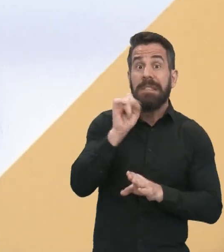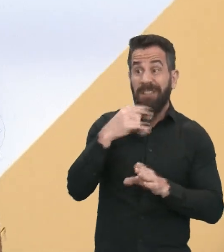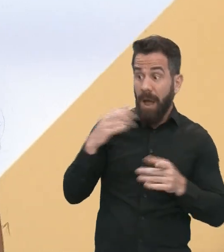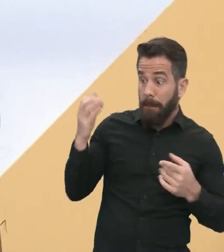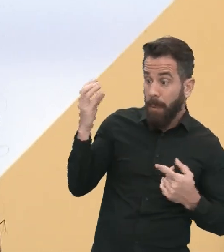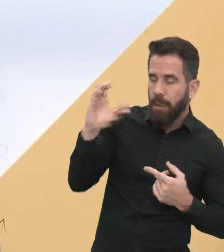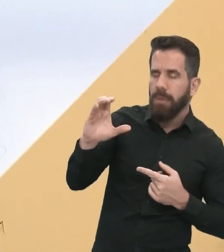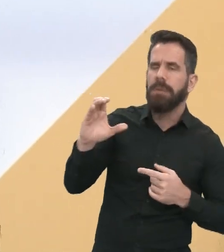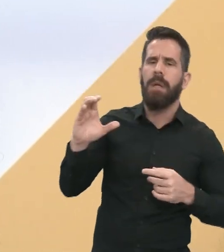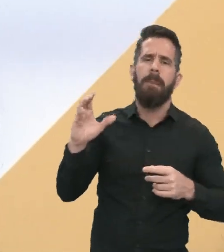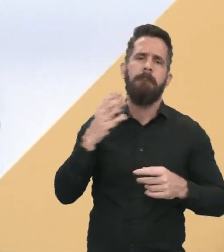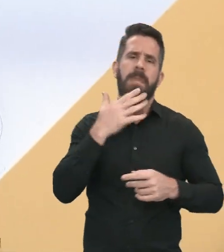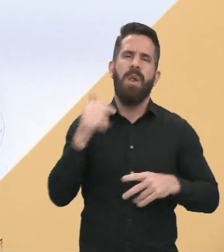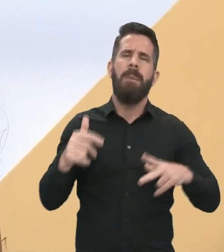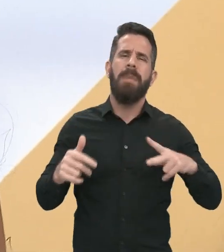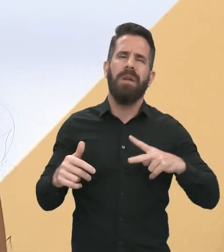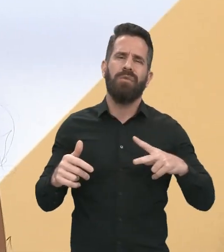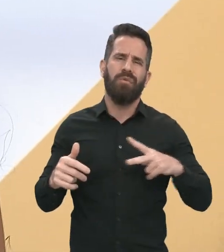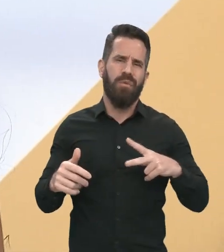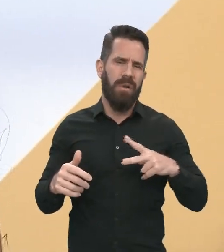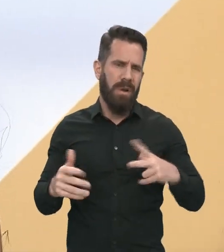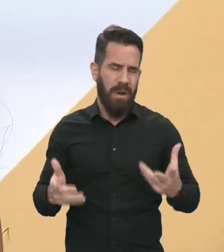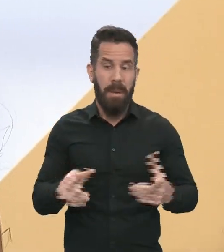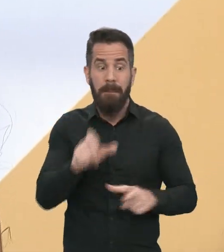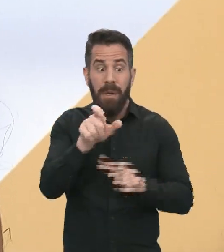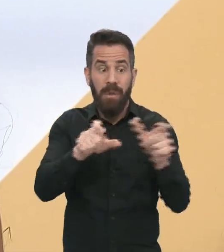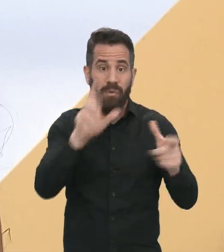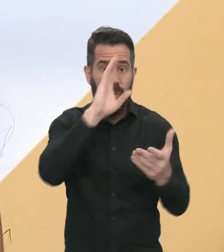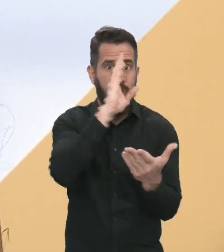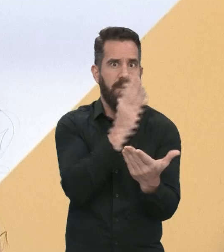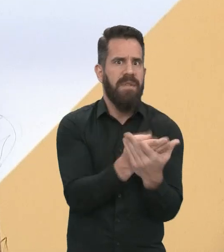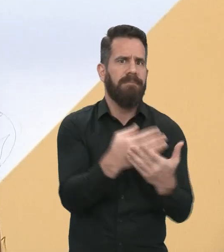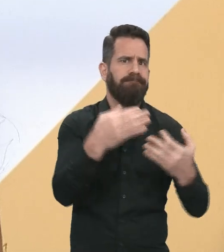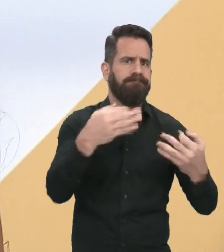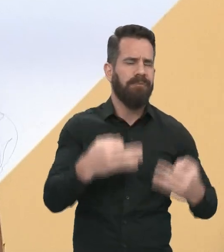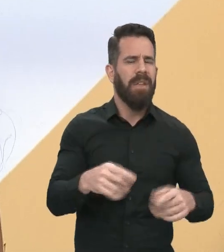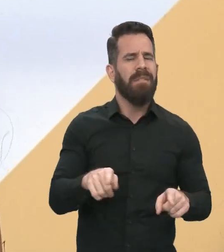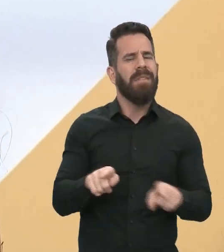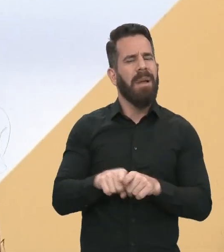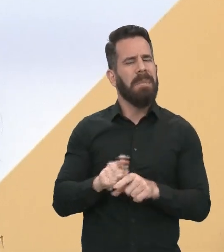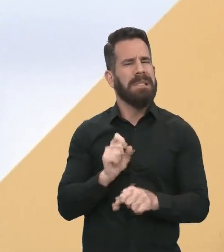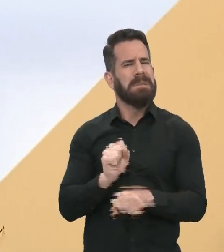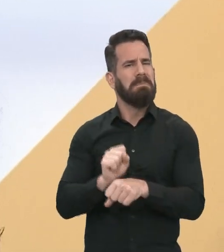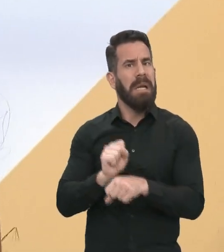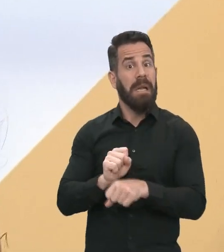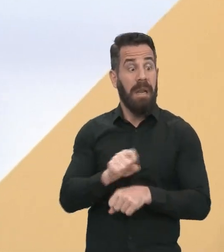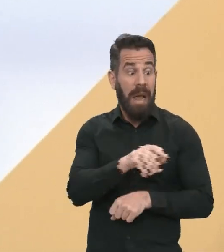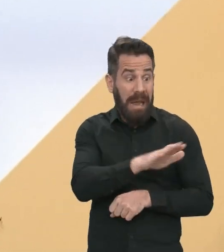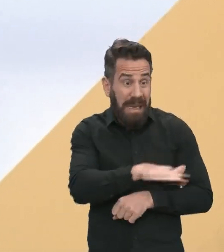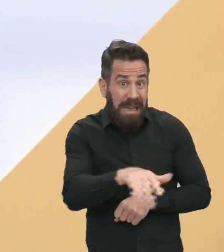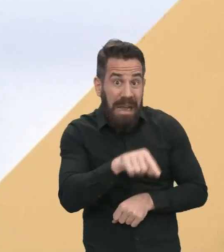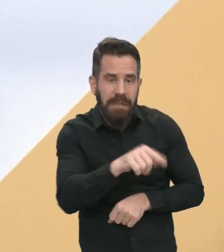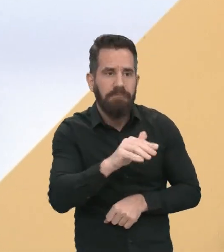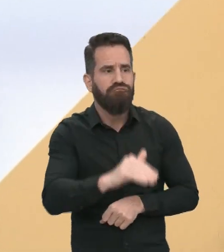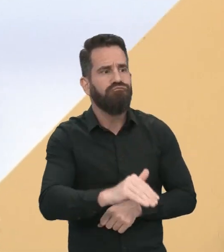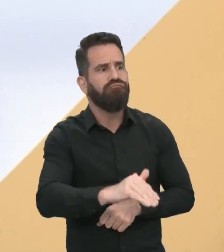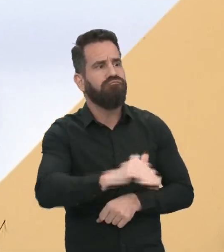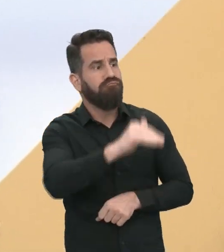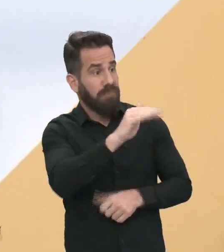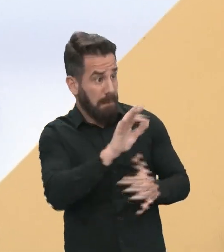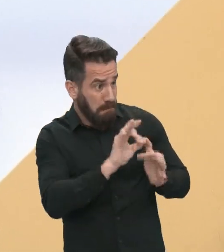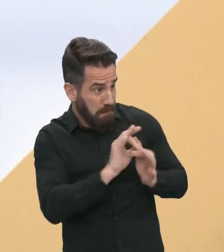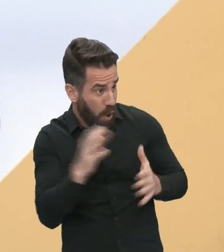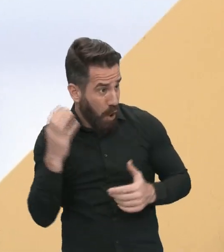só pessoas da sua confiança vão ver, e esperar a criança crescer e poder dar essa autorização